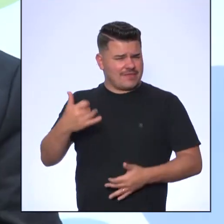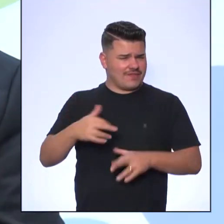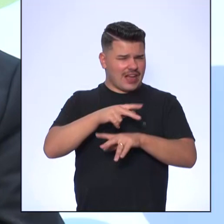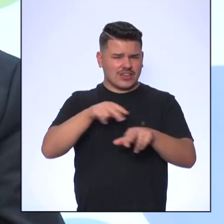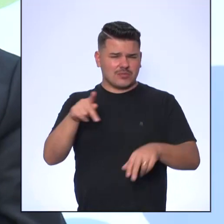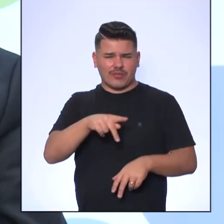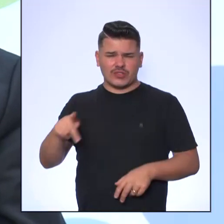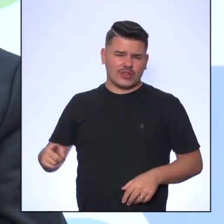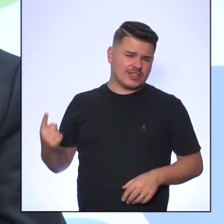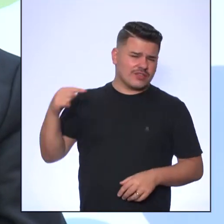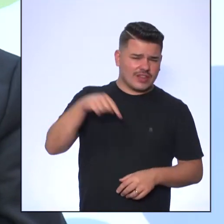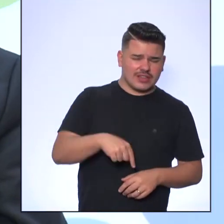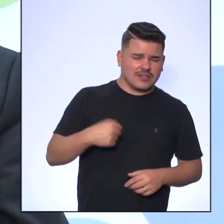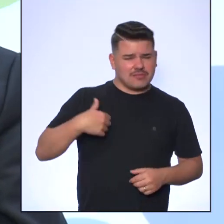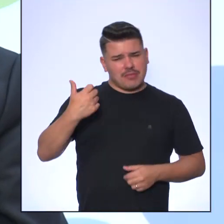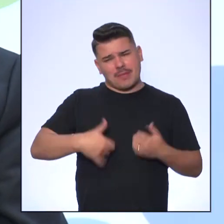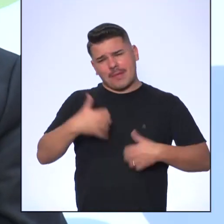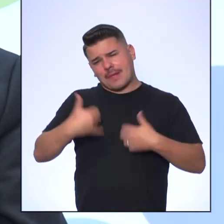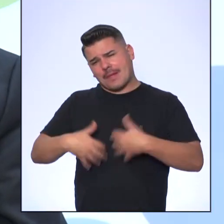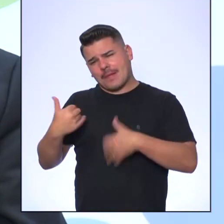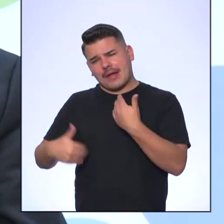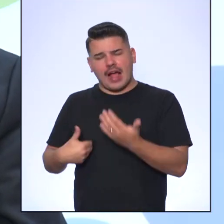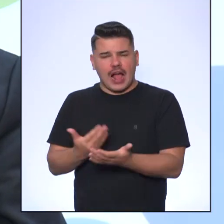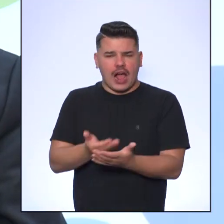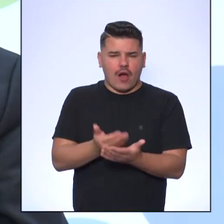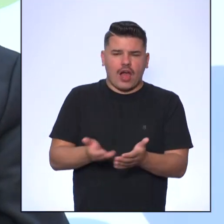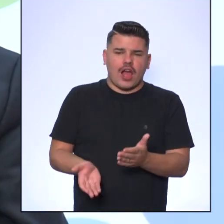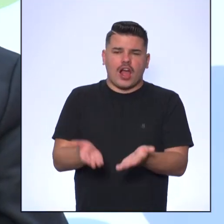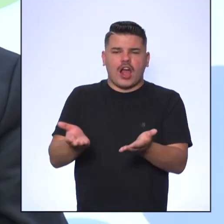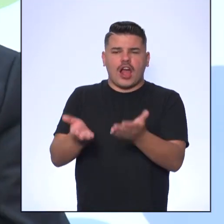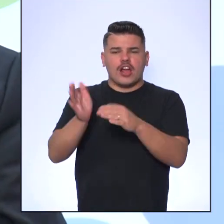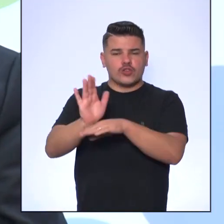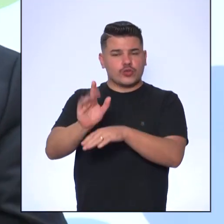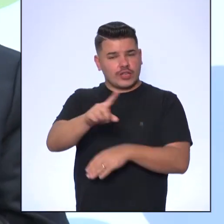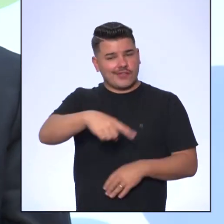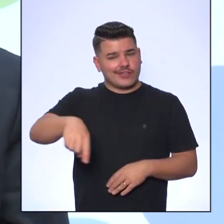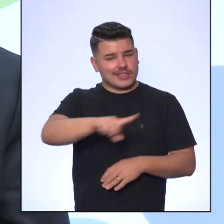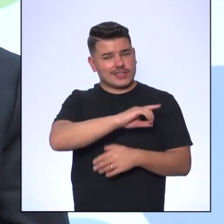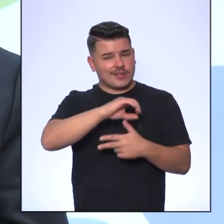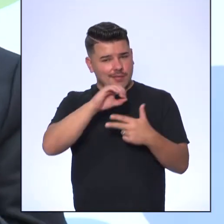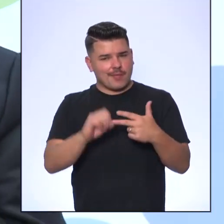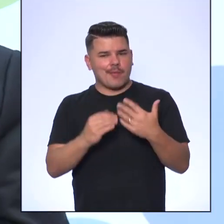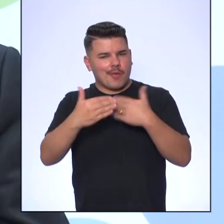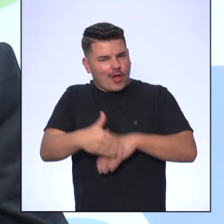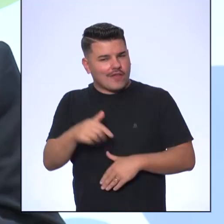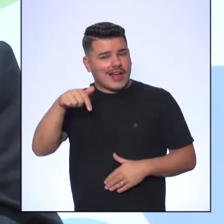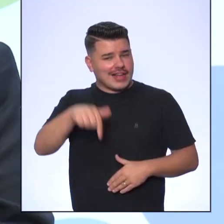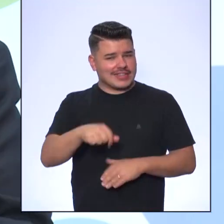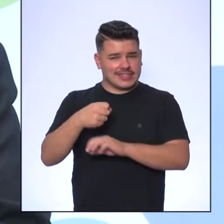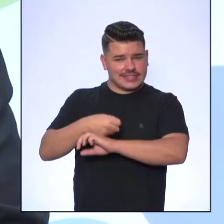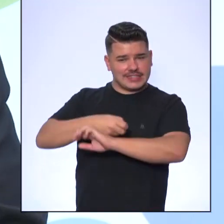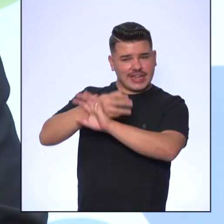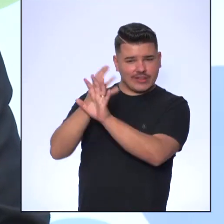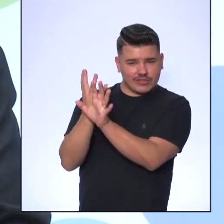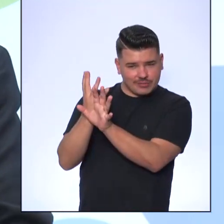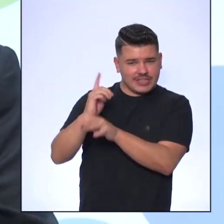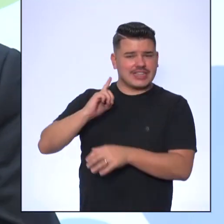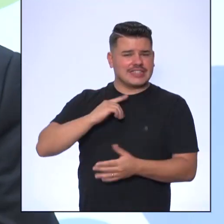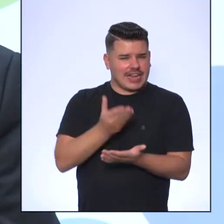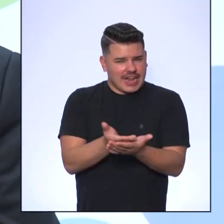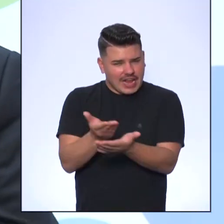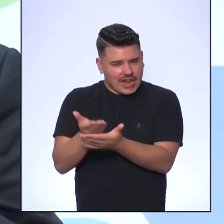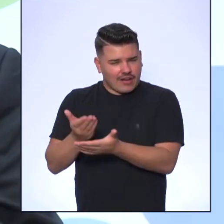tantos professores que vão estar nos ajudando. Então, vai ter aqui no Centro de Mídias, na TV, vai estar transmitindo as